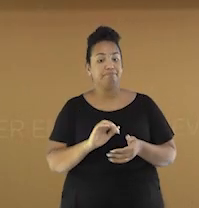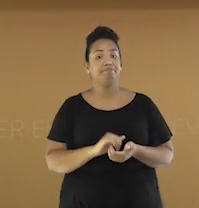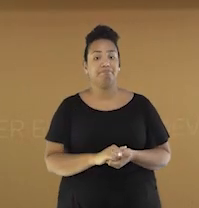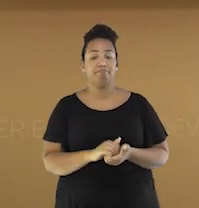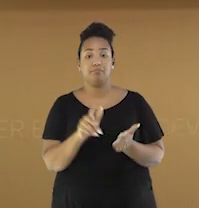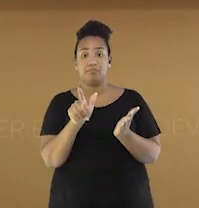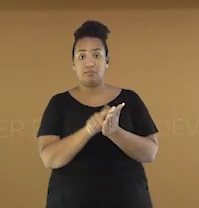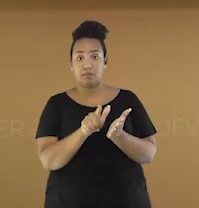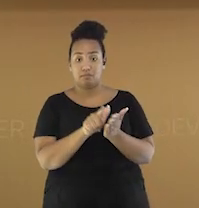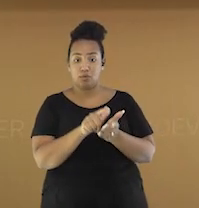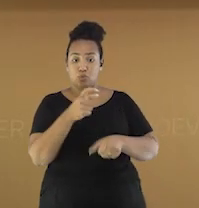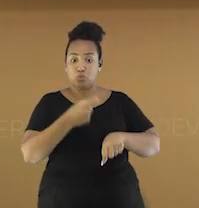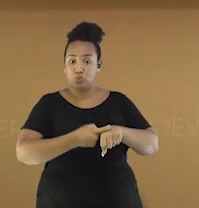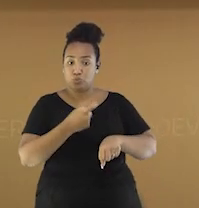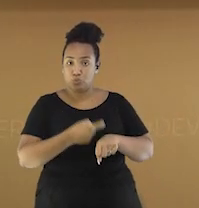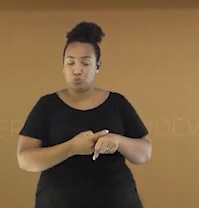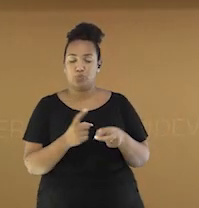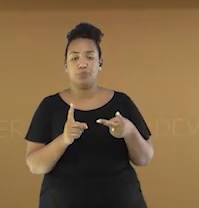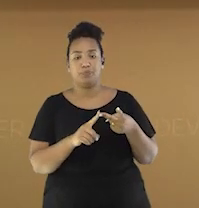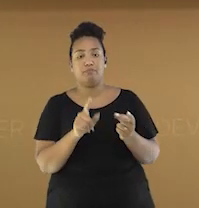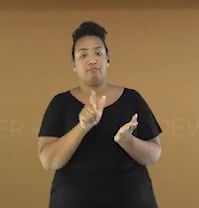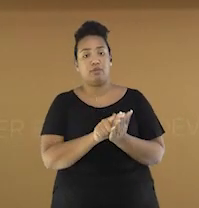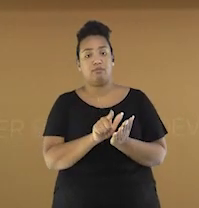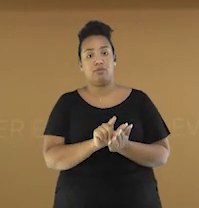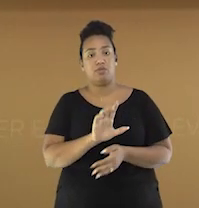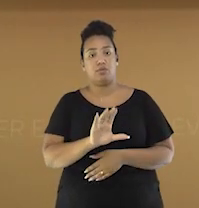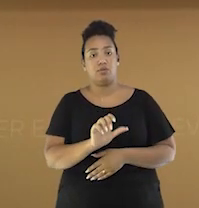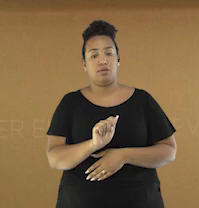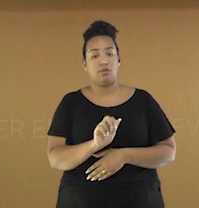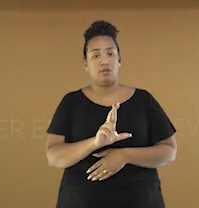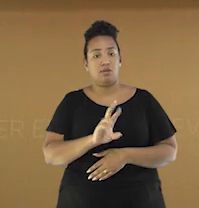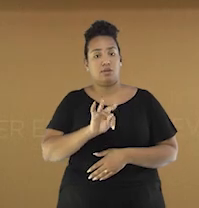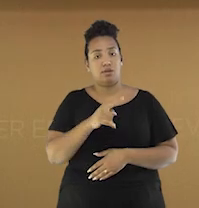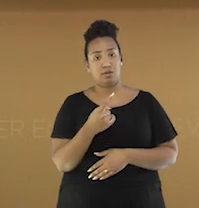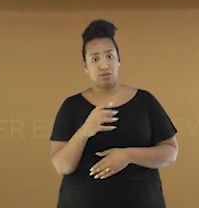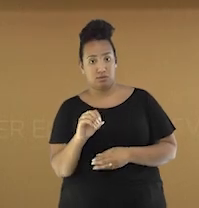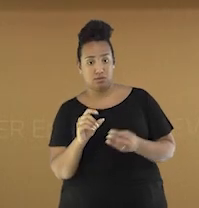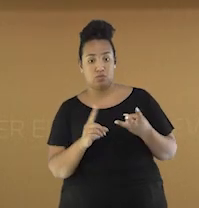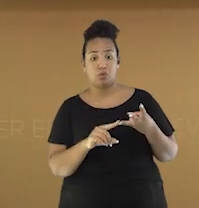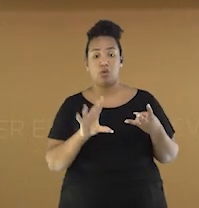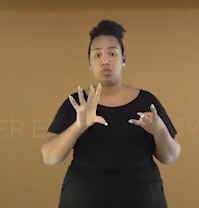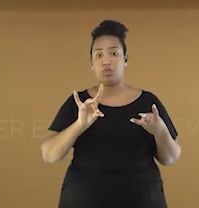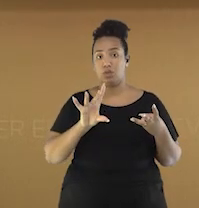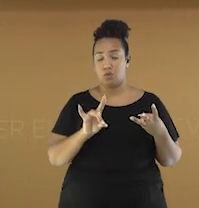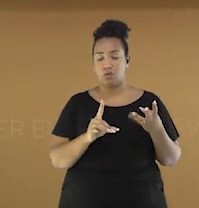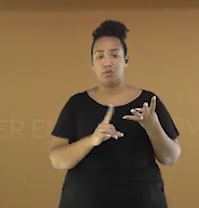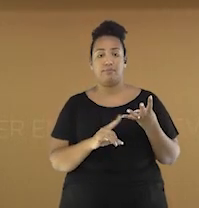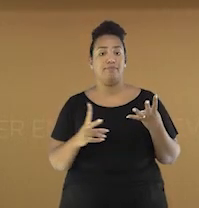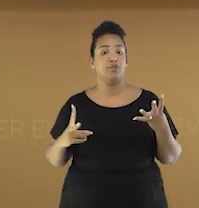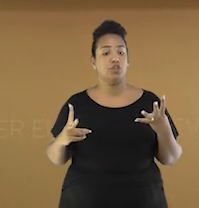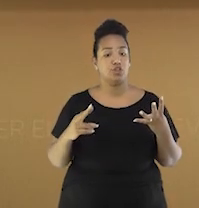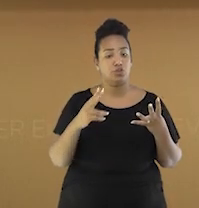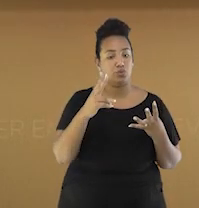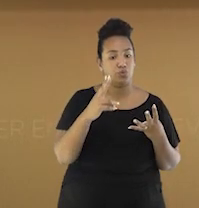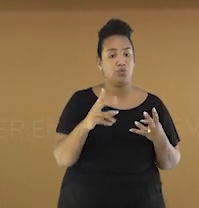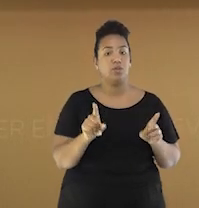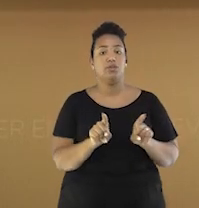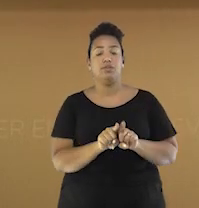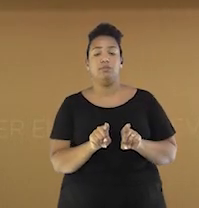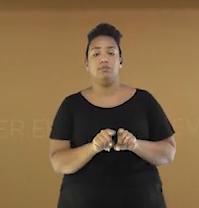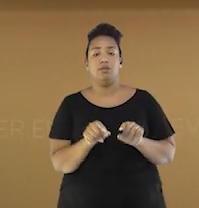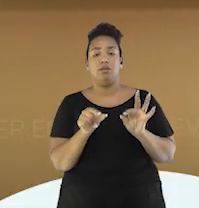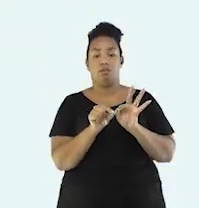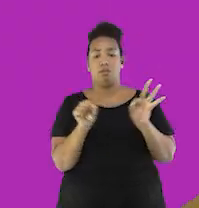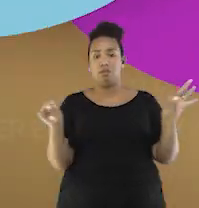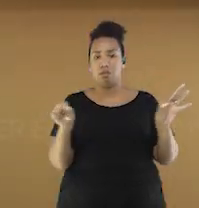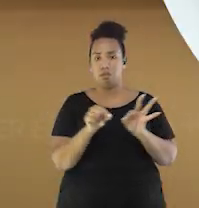papelão, papel cartão, tesoura sem ponta, cola, elástico, aqueles de amarrar dinheiro, e um